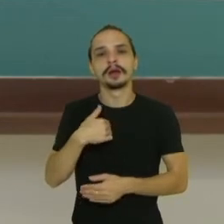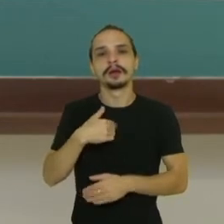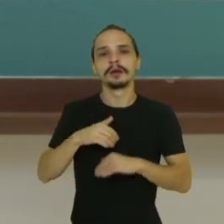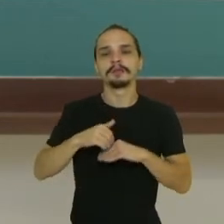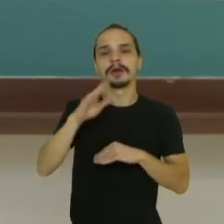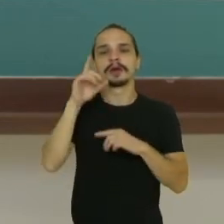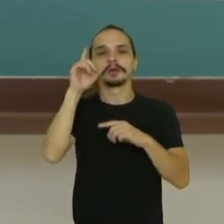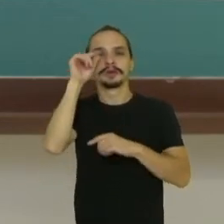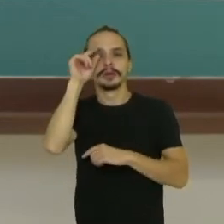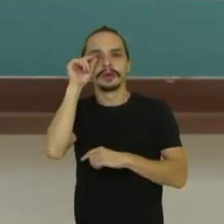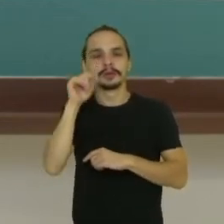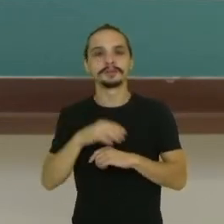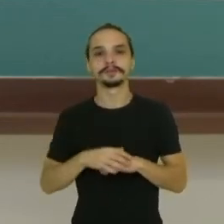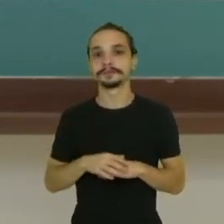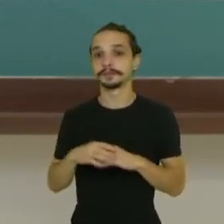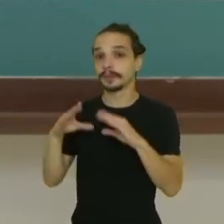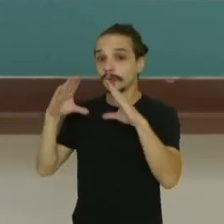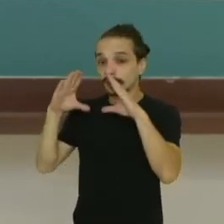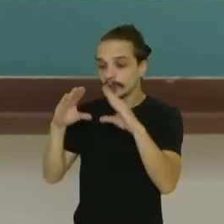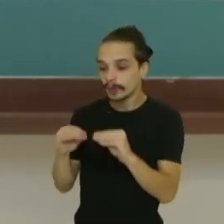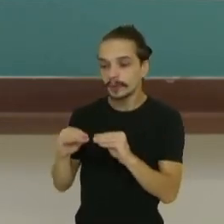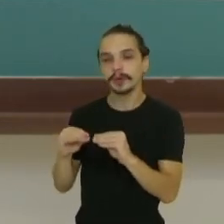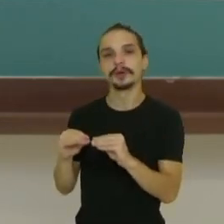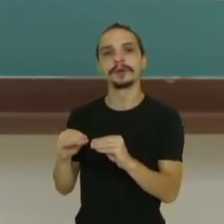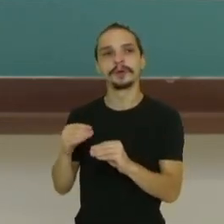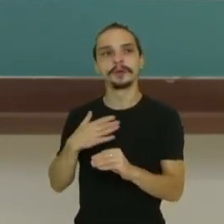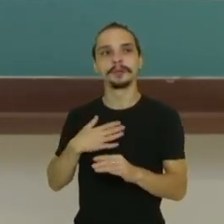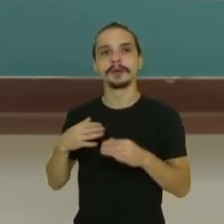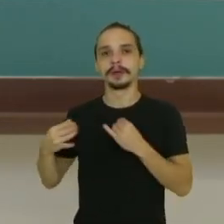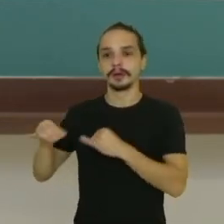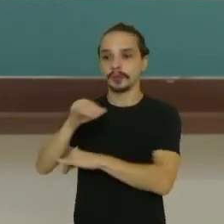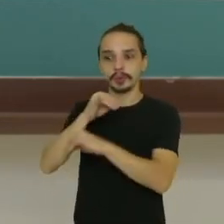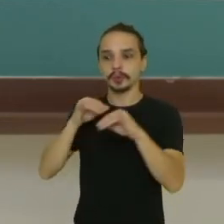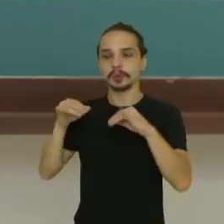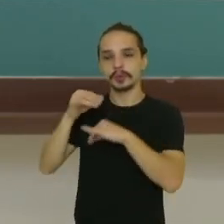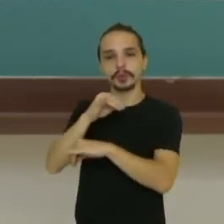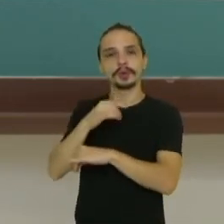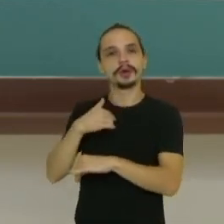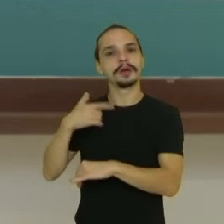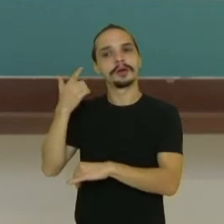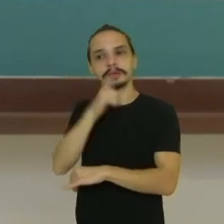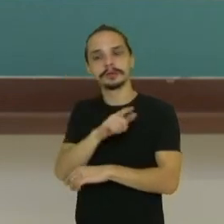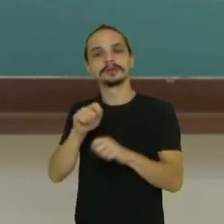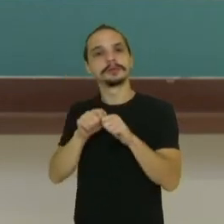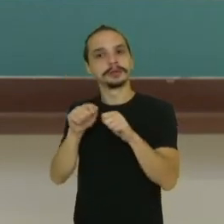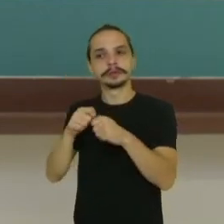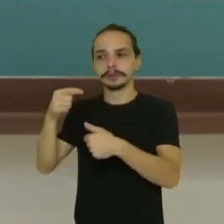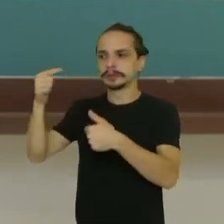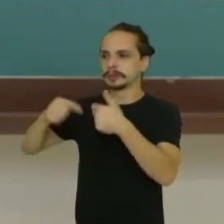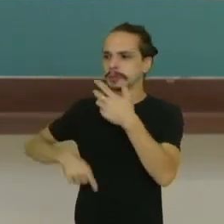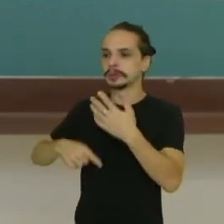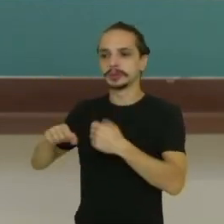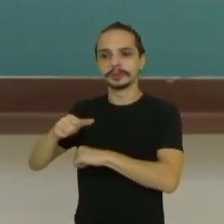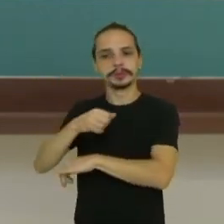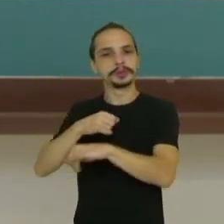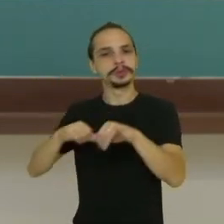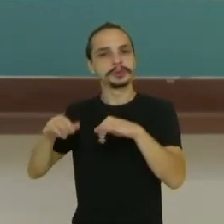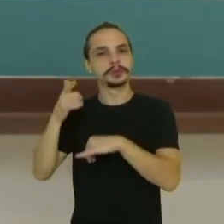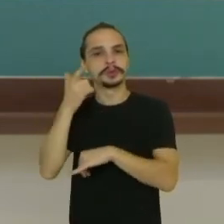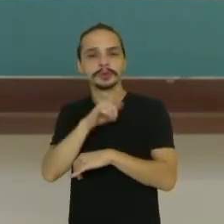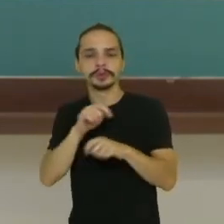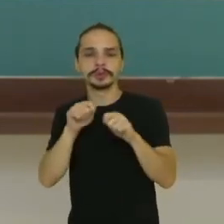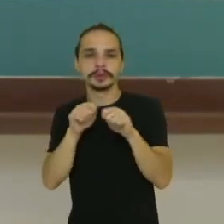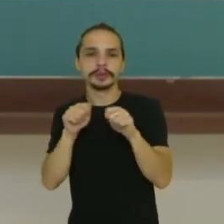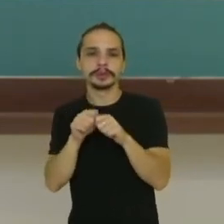mais sonolento a noite né livro que me adrenalina também esteja alto e eu produzo né faço as coisas agitadas ali